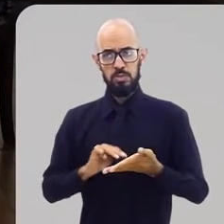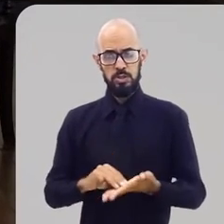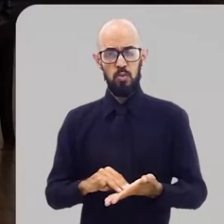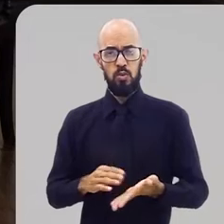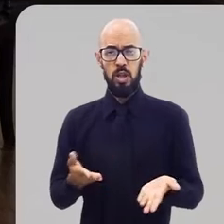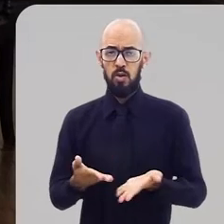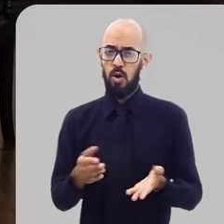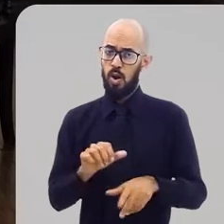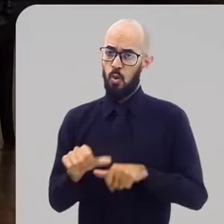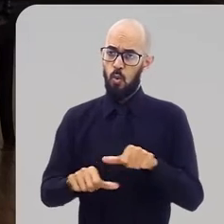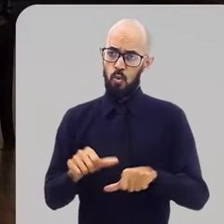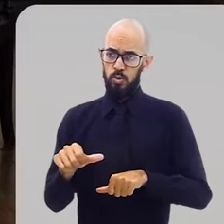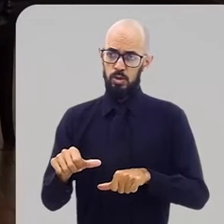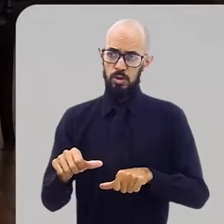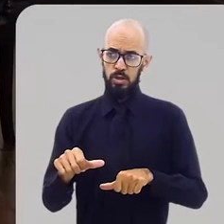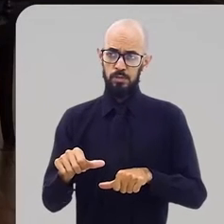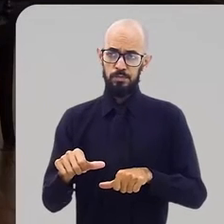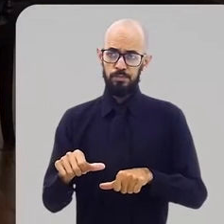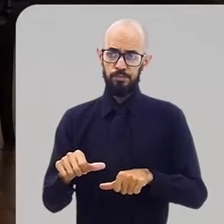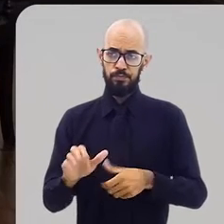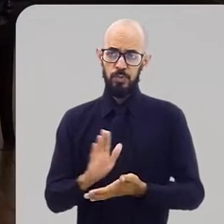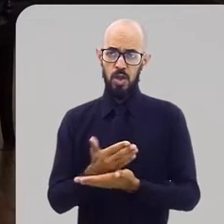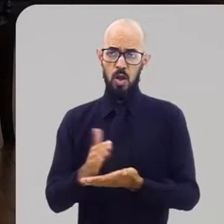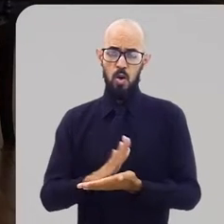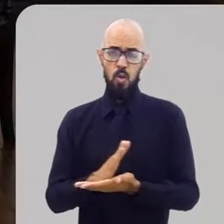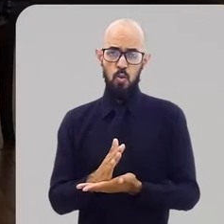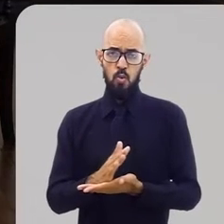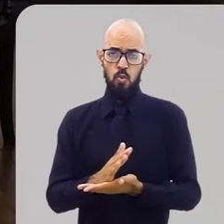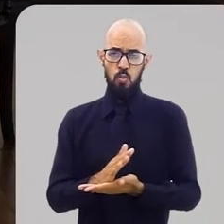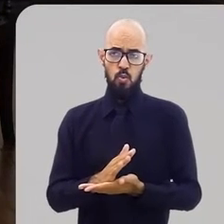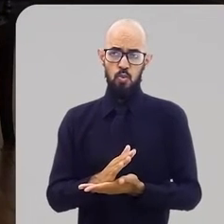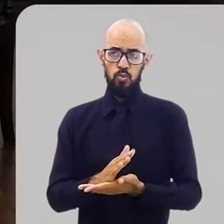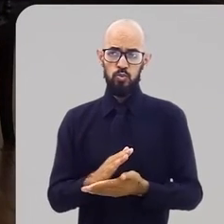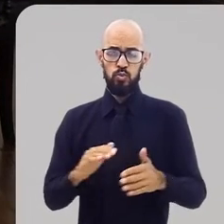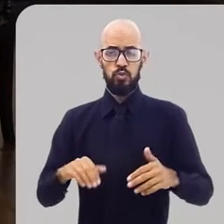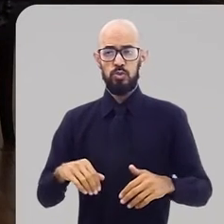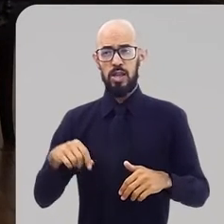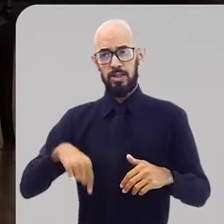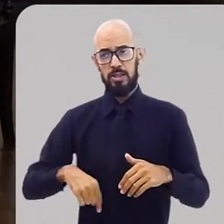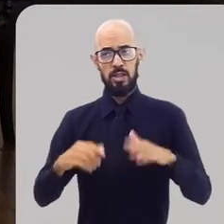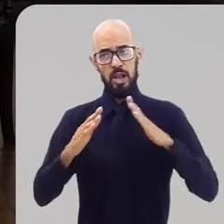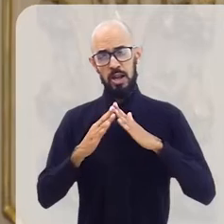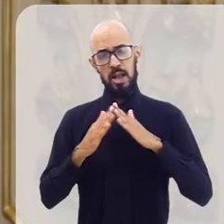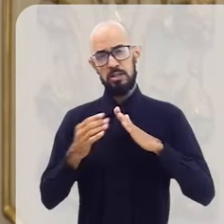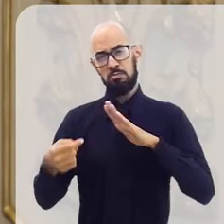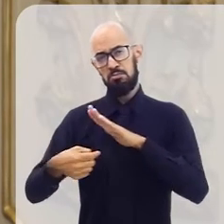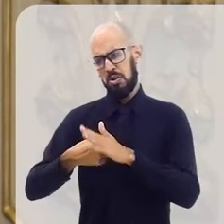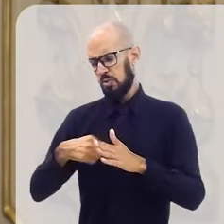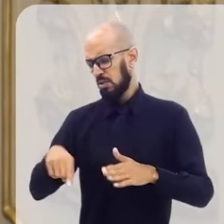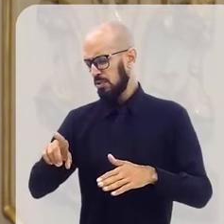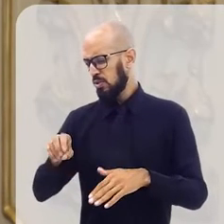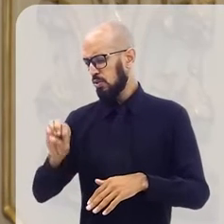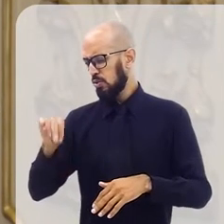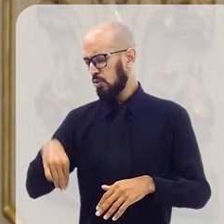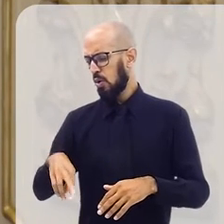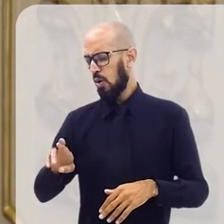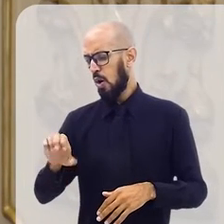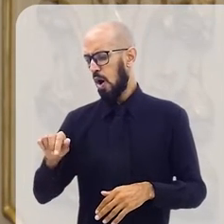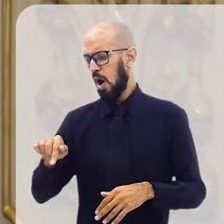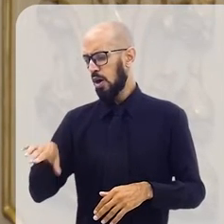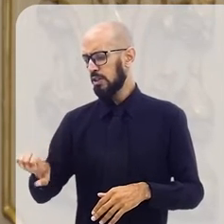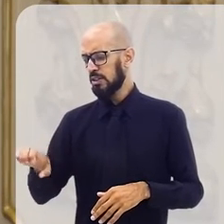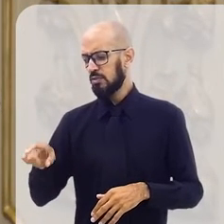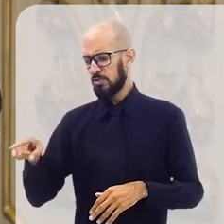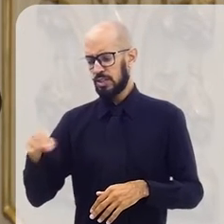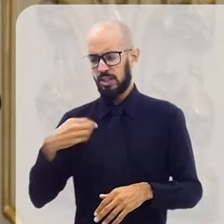é a missão é outra é E aí Alguns paroquianos é antigos perguntam a do rock